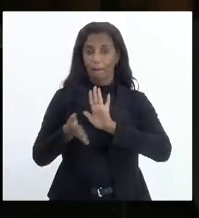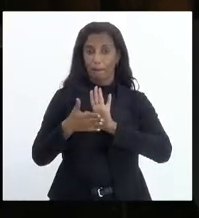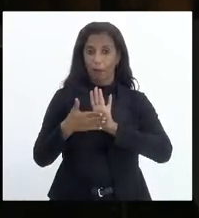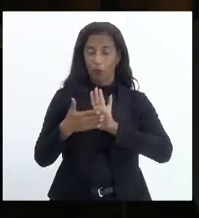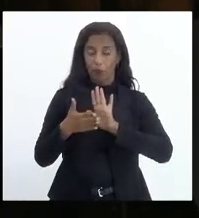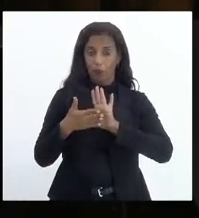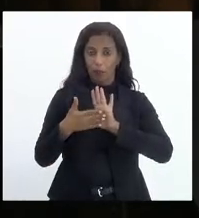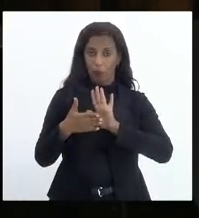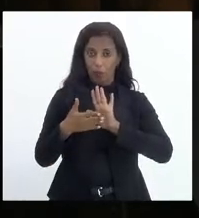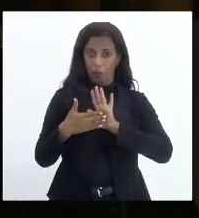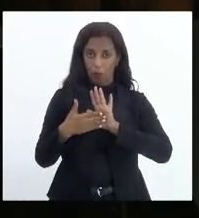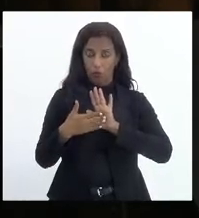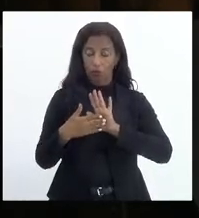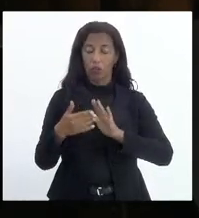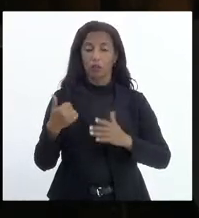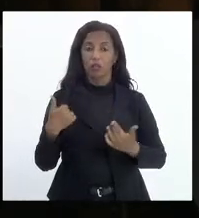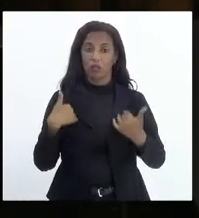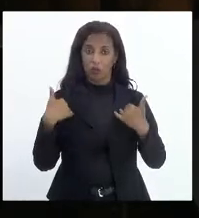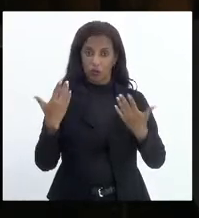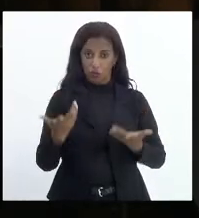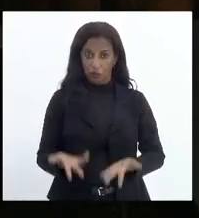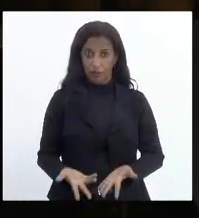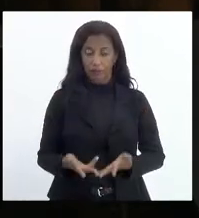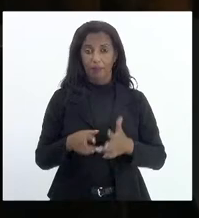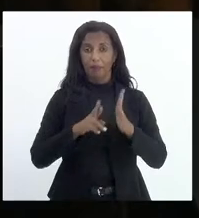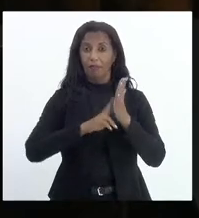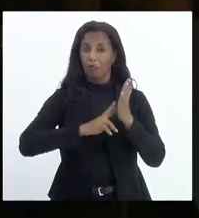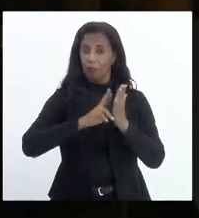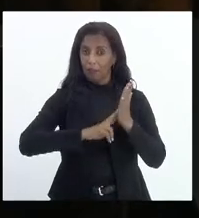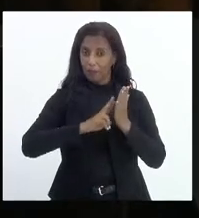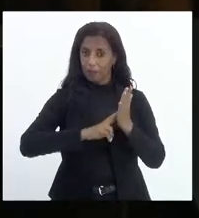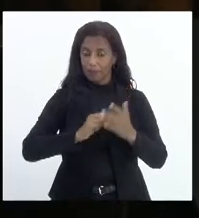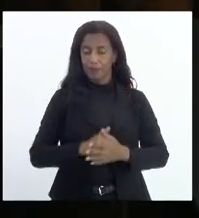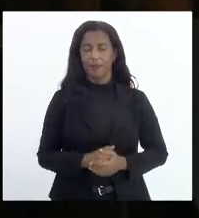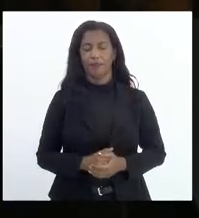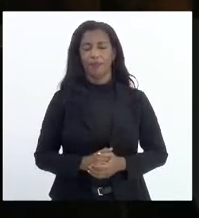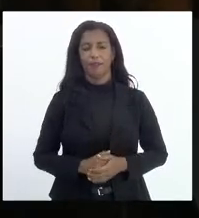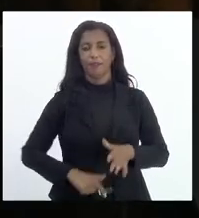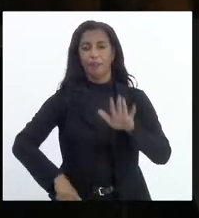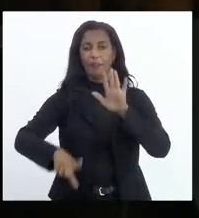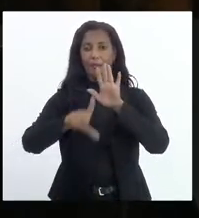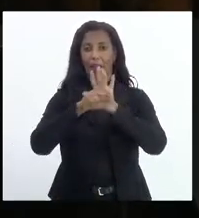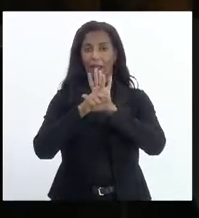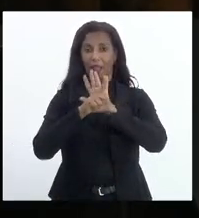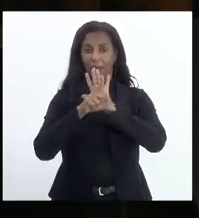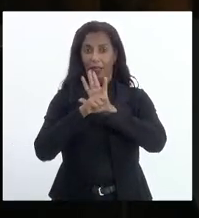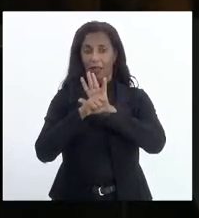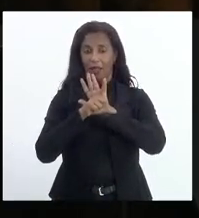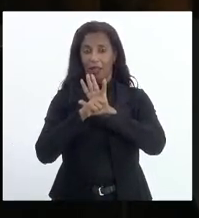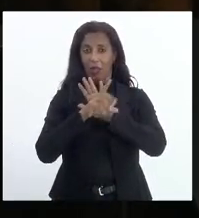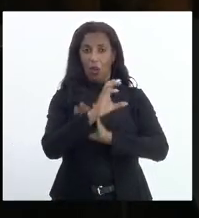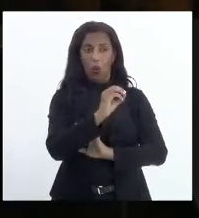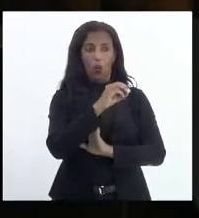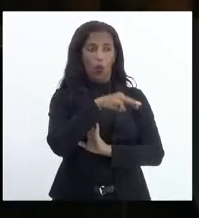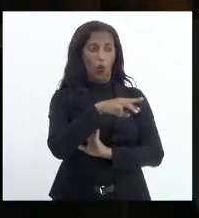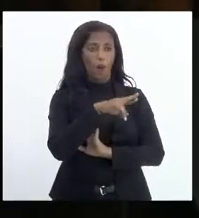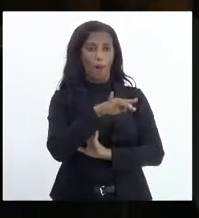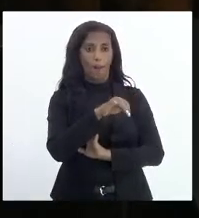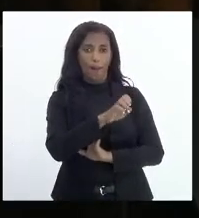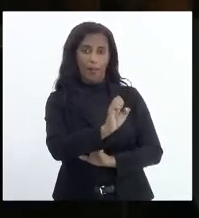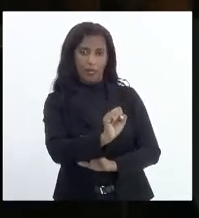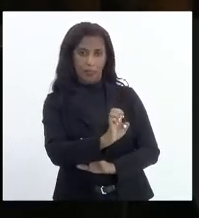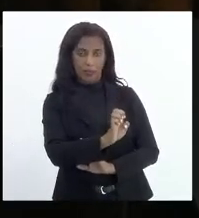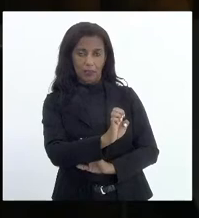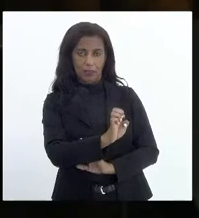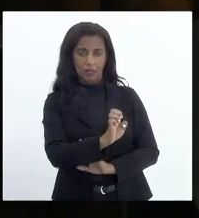nesse processo aí que eu falei regulamentar a lei da integridade o lei do complice para